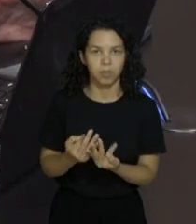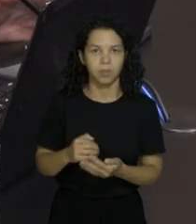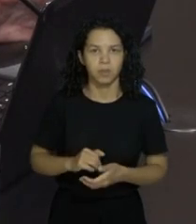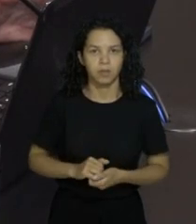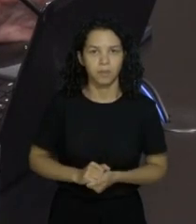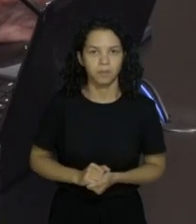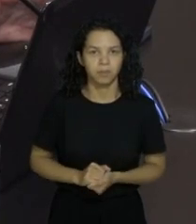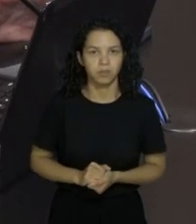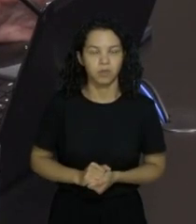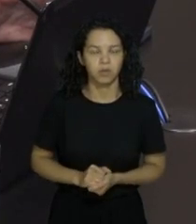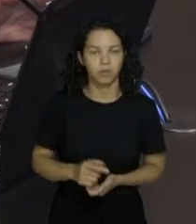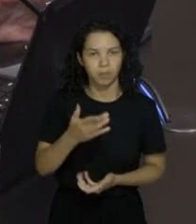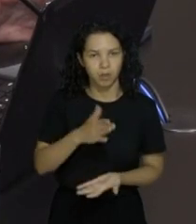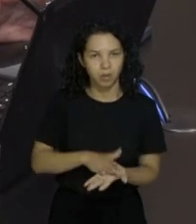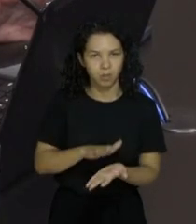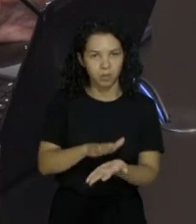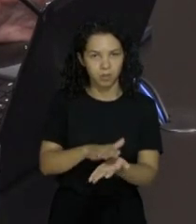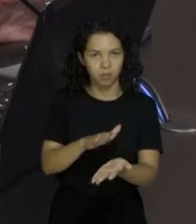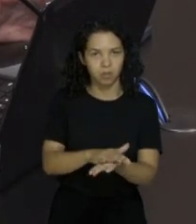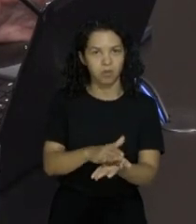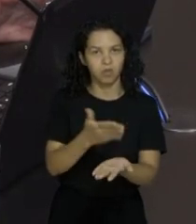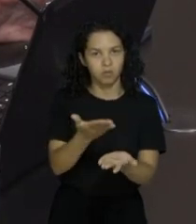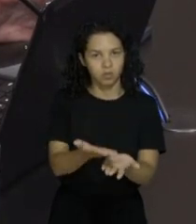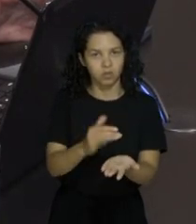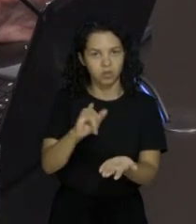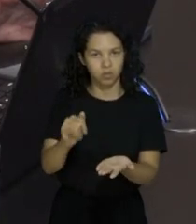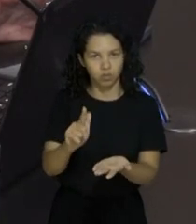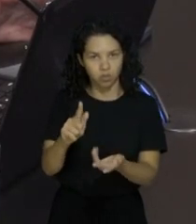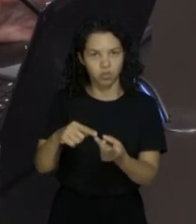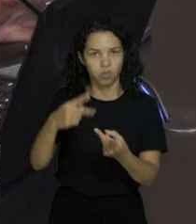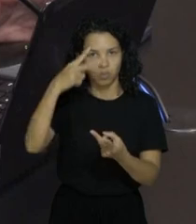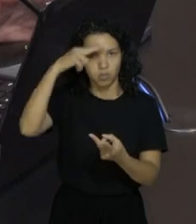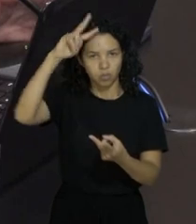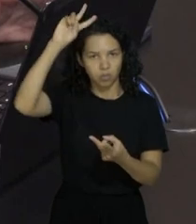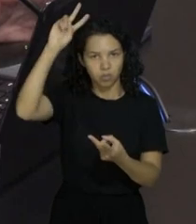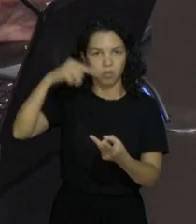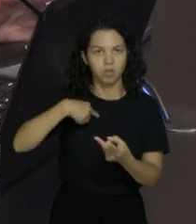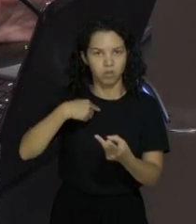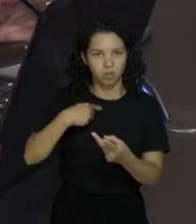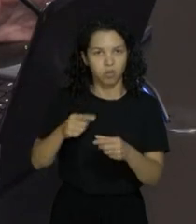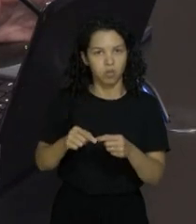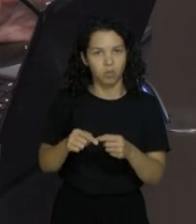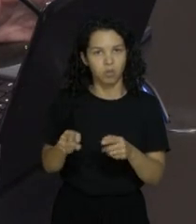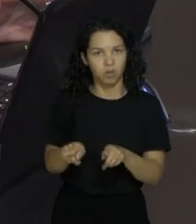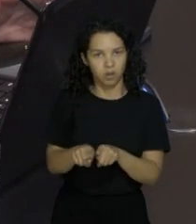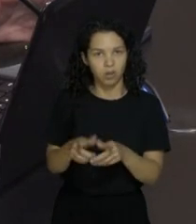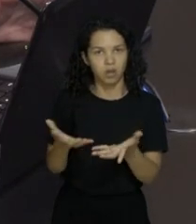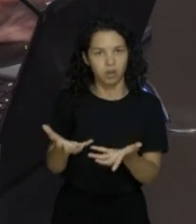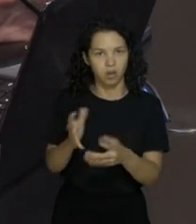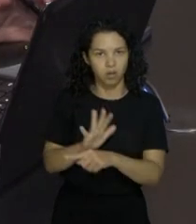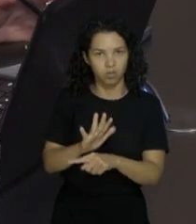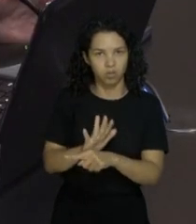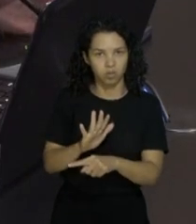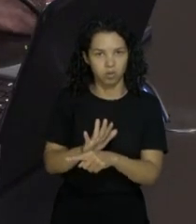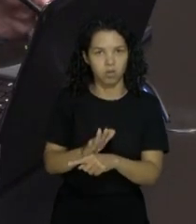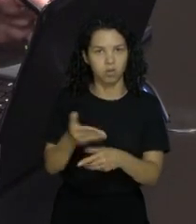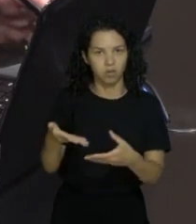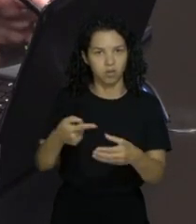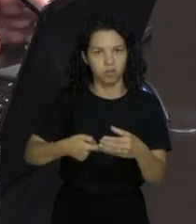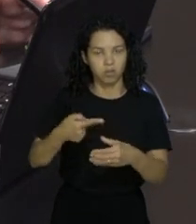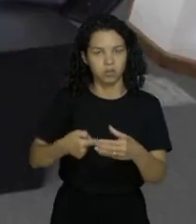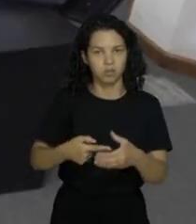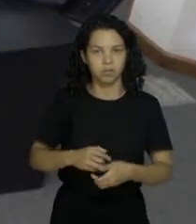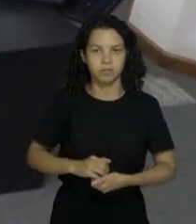Vicente eu estarei ao lado quero contribuir muito nessa comissão para ajudar os nossos Catarinense